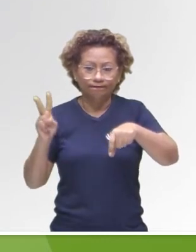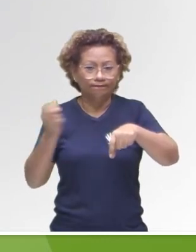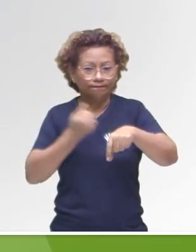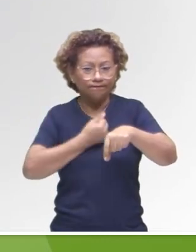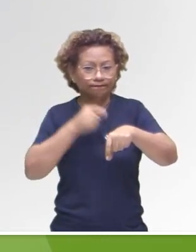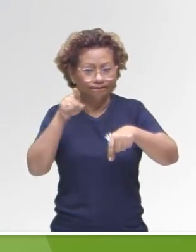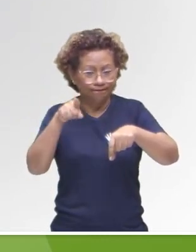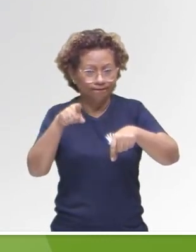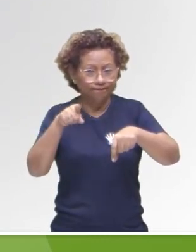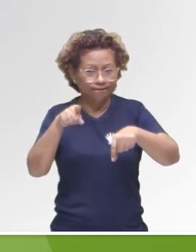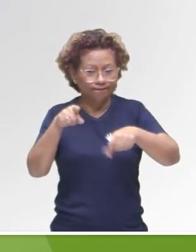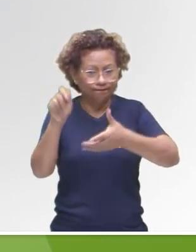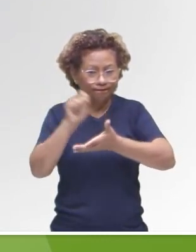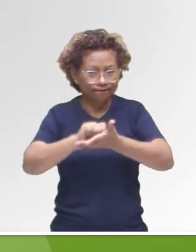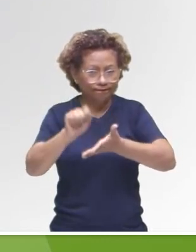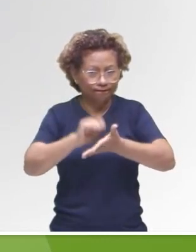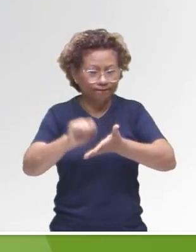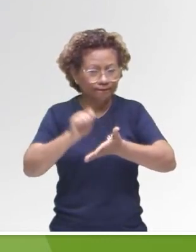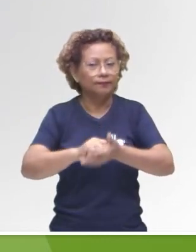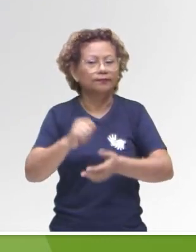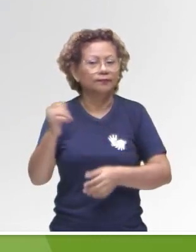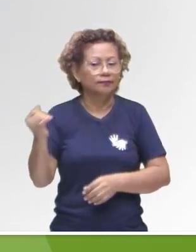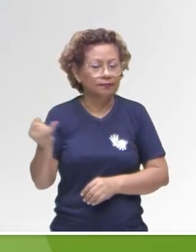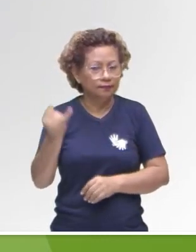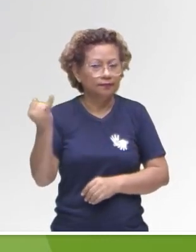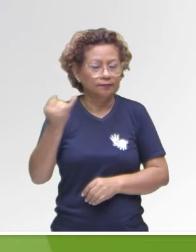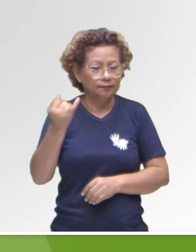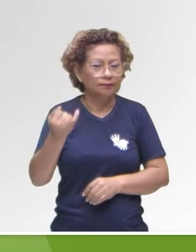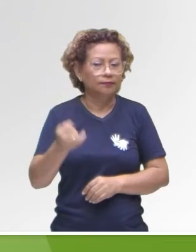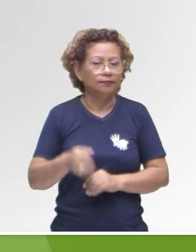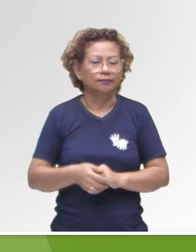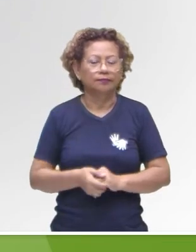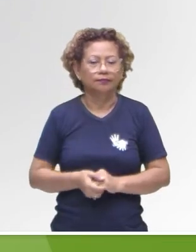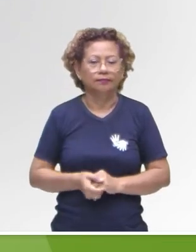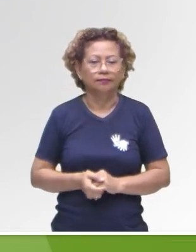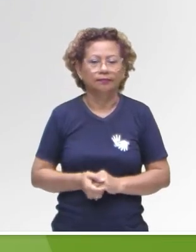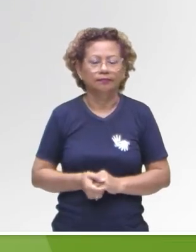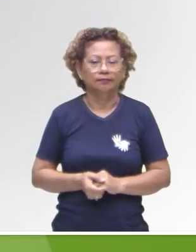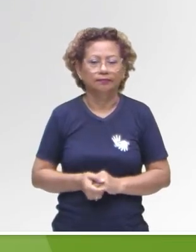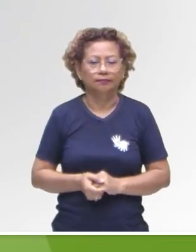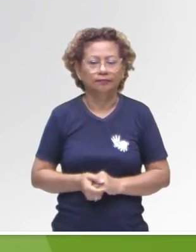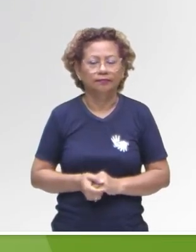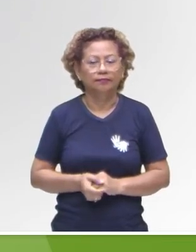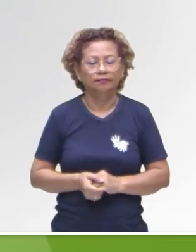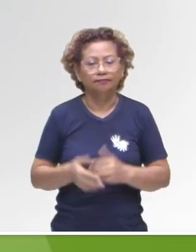aí? Importante essa expressão aí